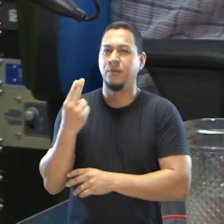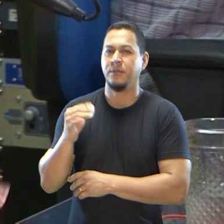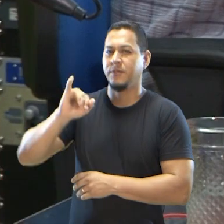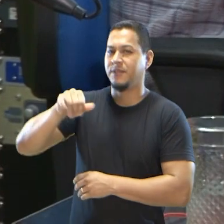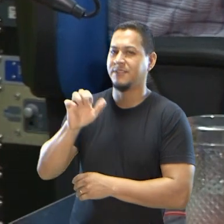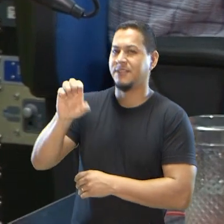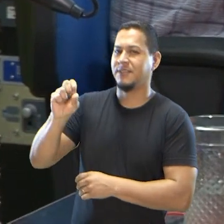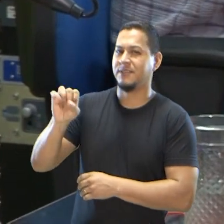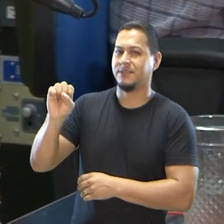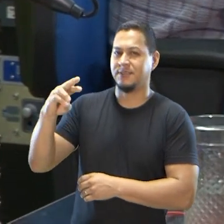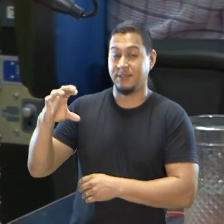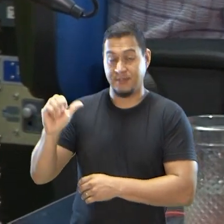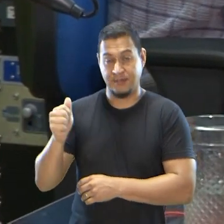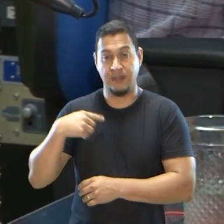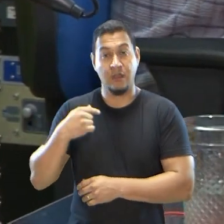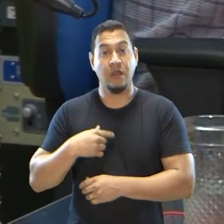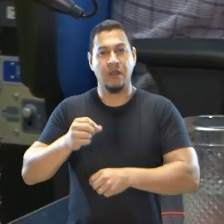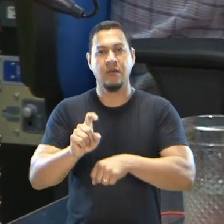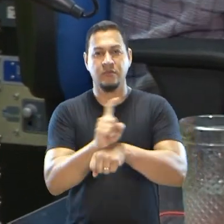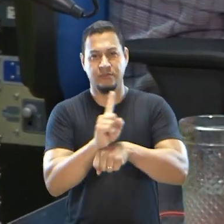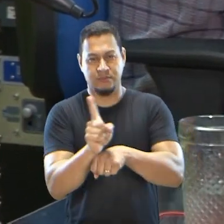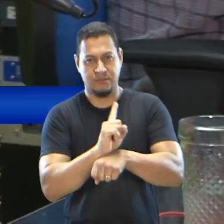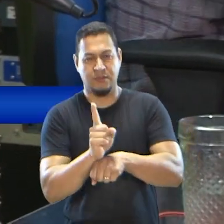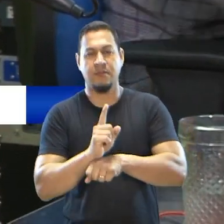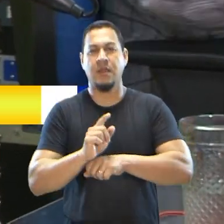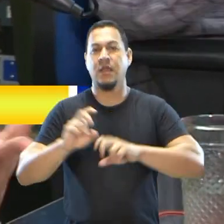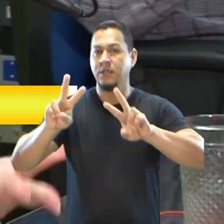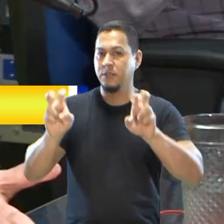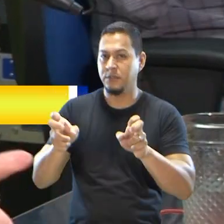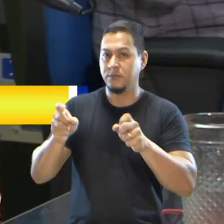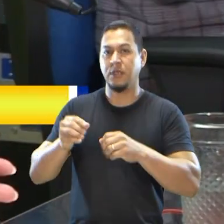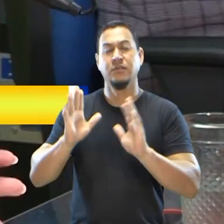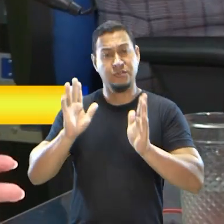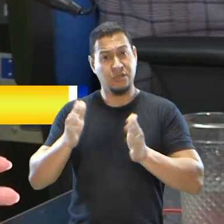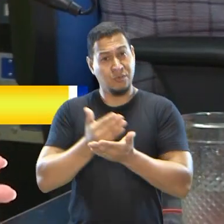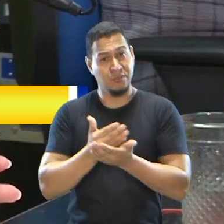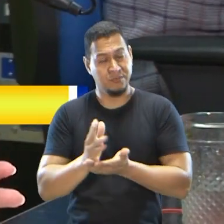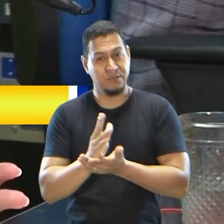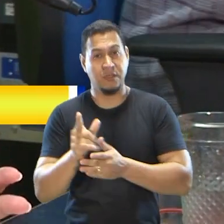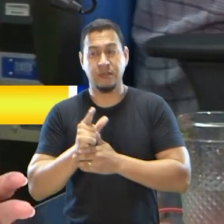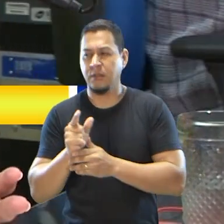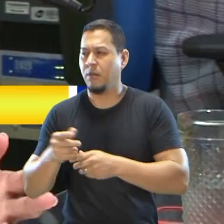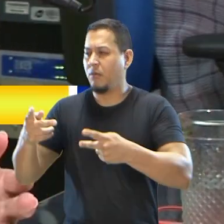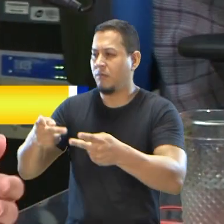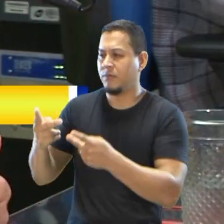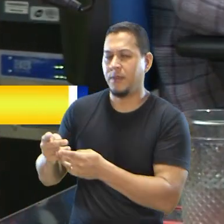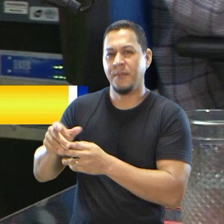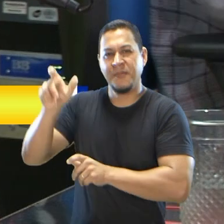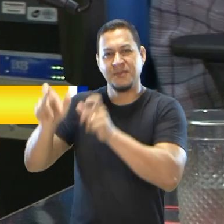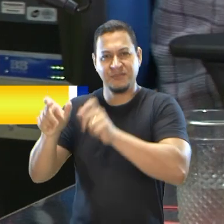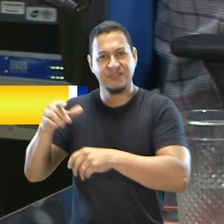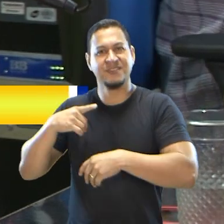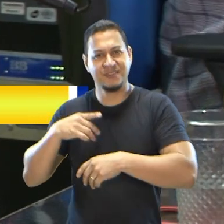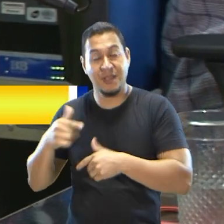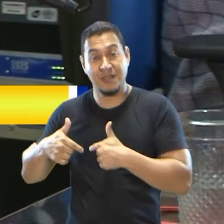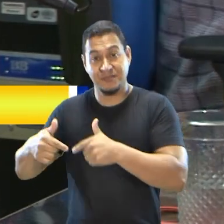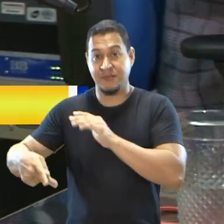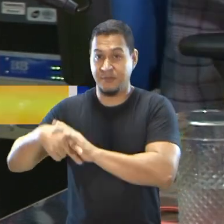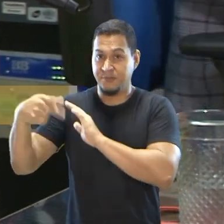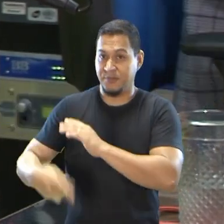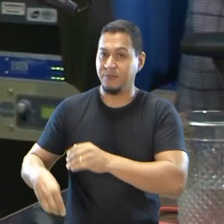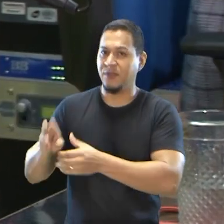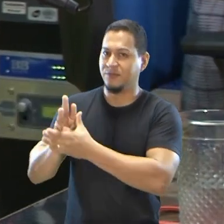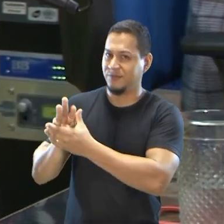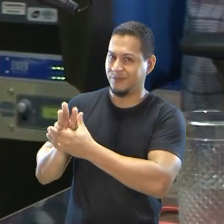Olá, eu sou Jéssica Nascimento, o assunto Gestão está no ar, trazendo pessoas que apresentam ações desenvolvidas